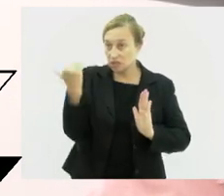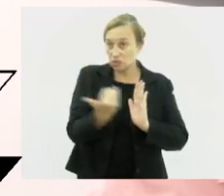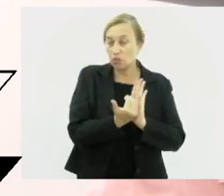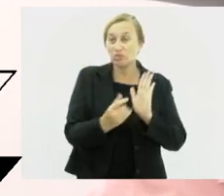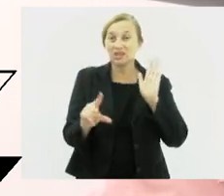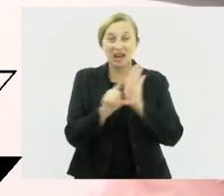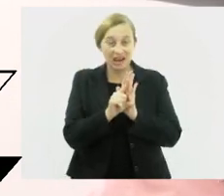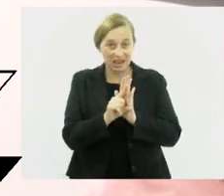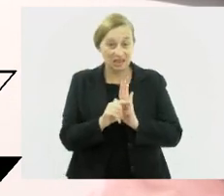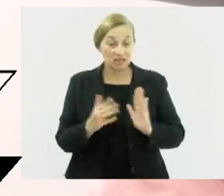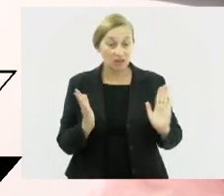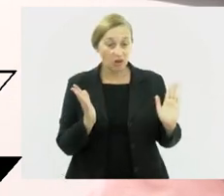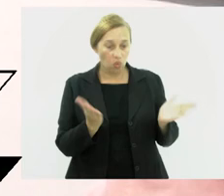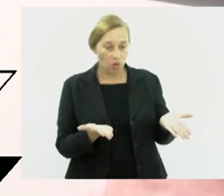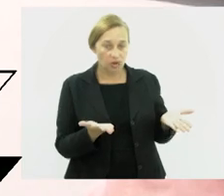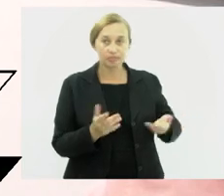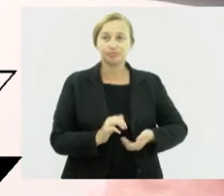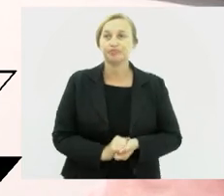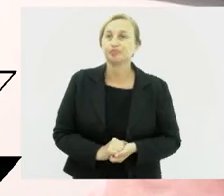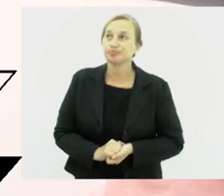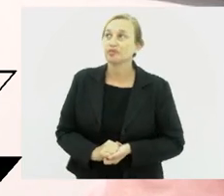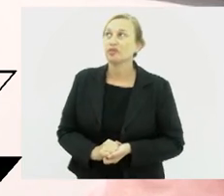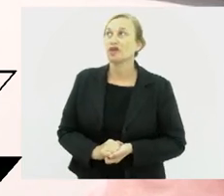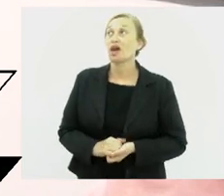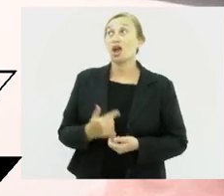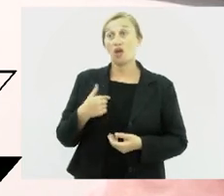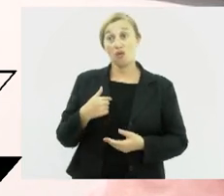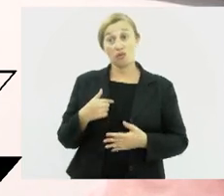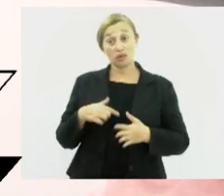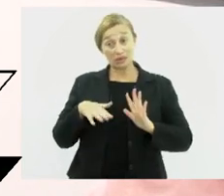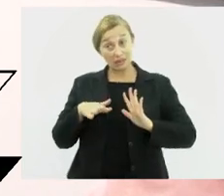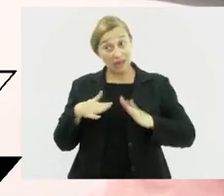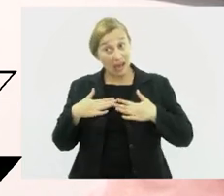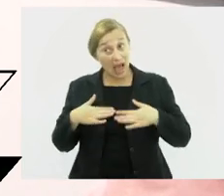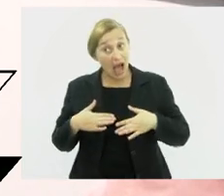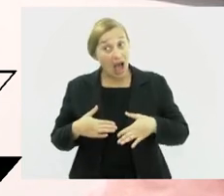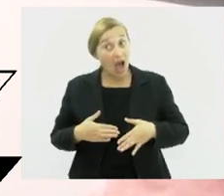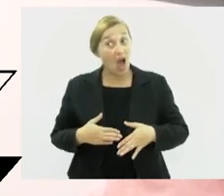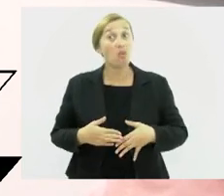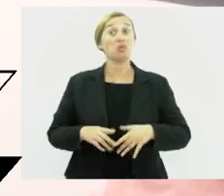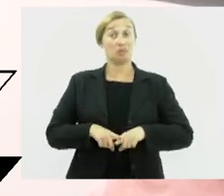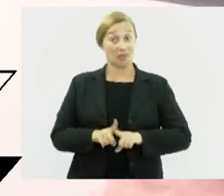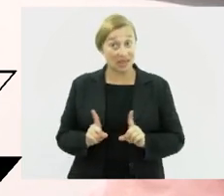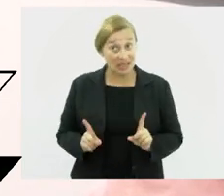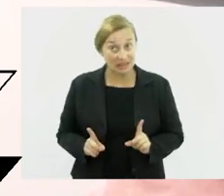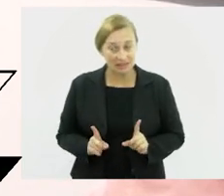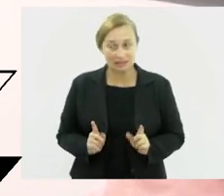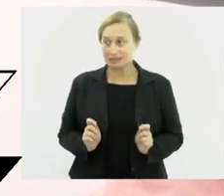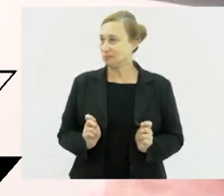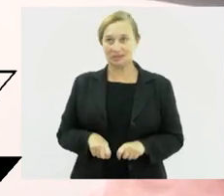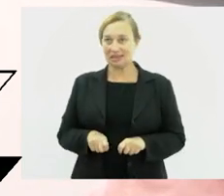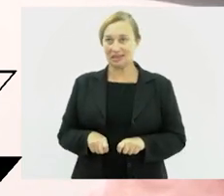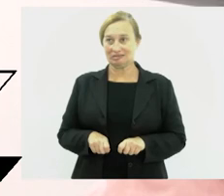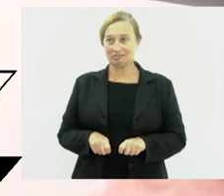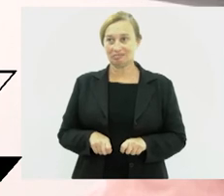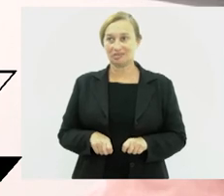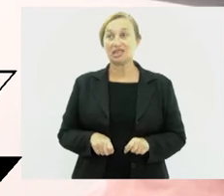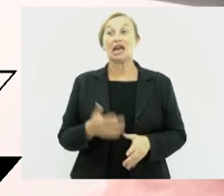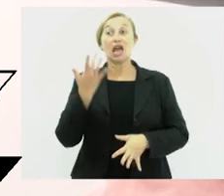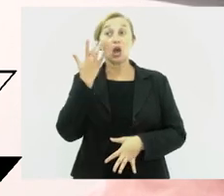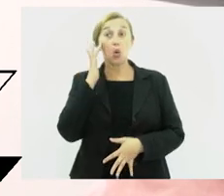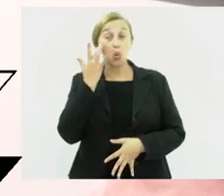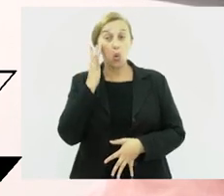forma que está. E eu vou tentar ser cuidadoso com isso, mas, de alguma maneira, não dá. Né? Eu